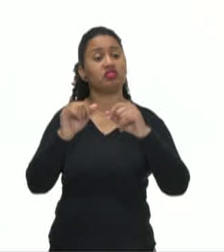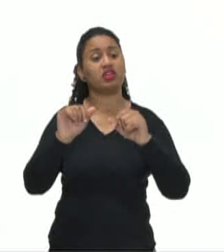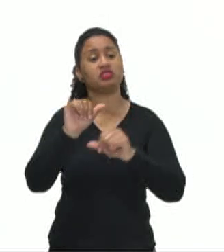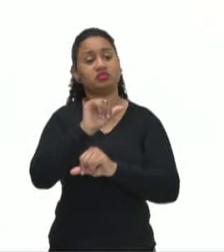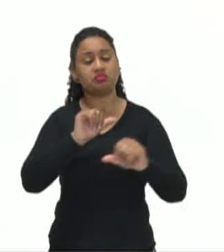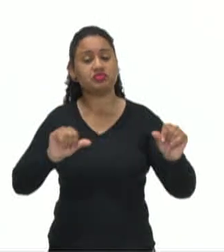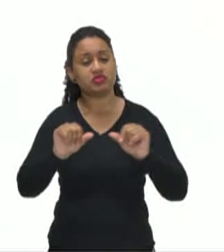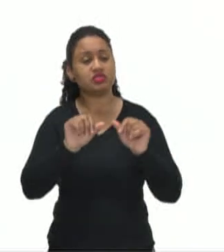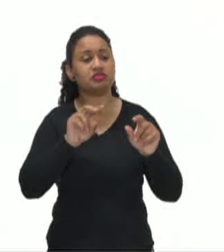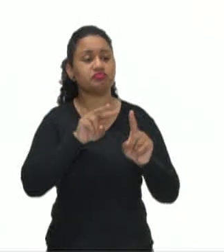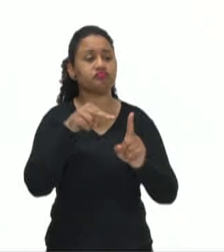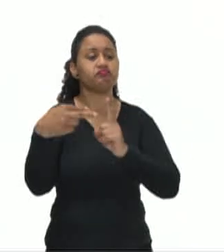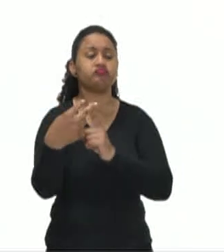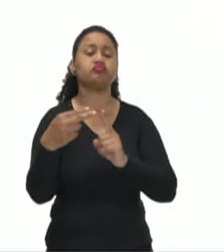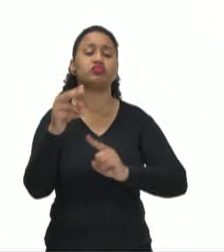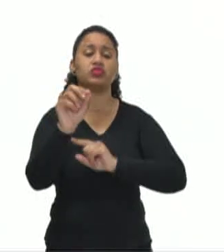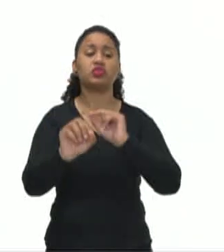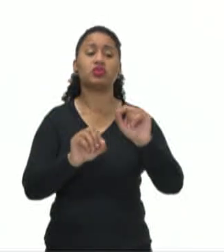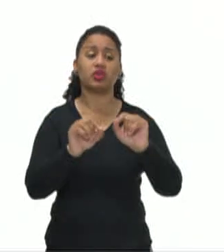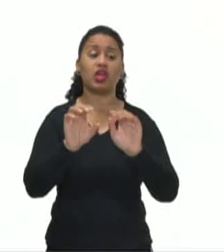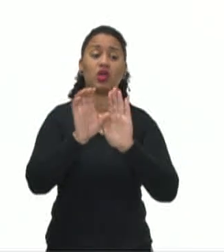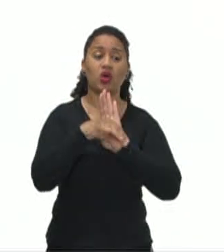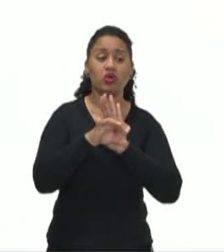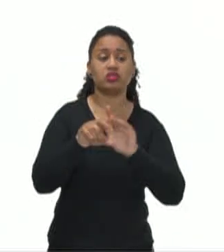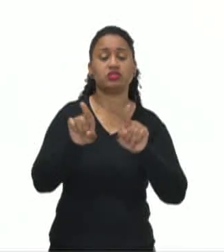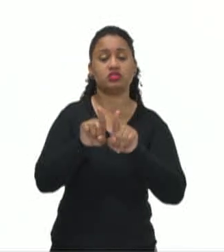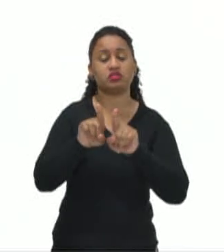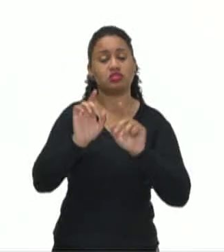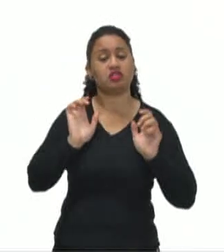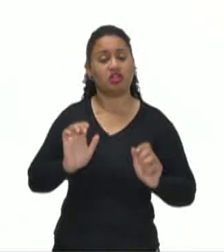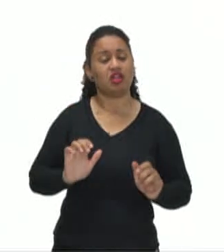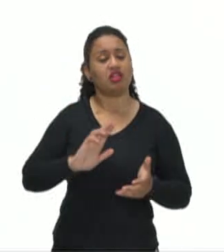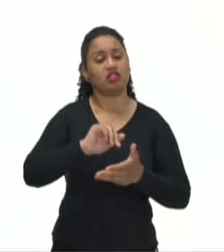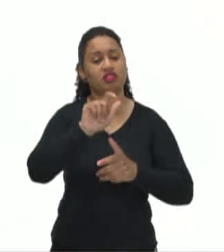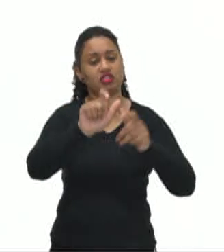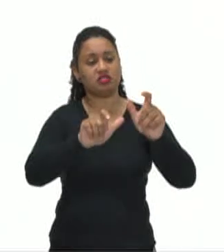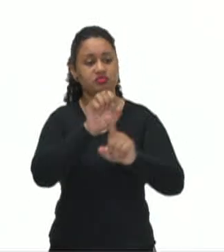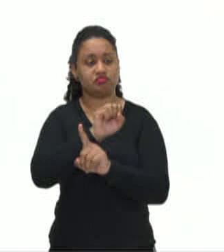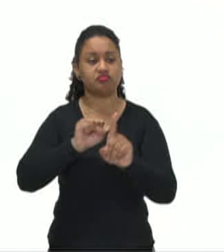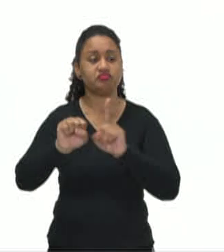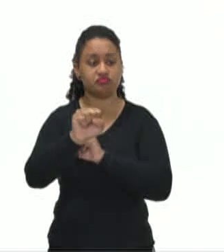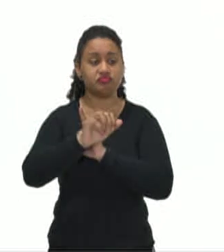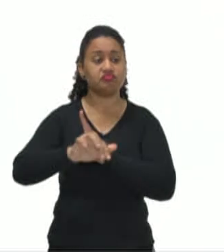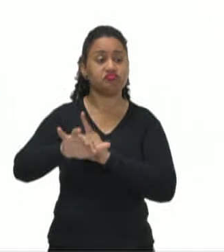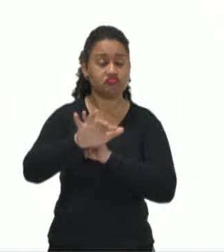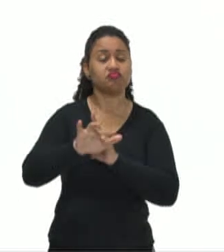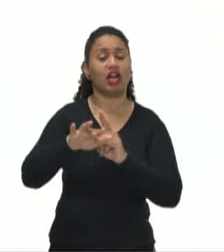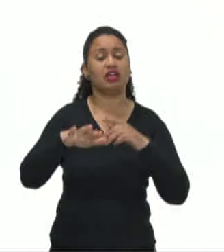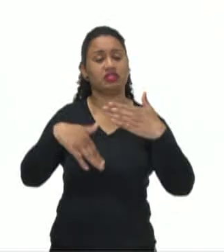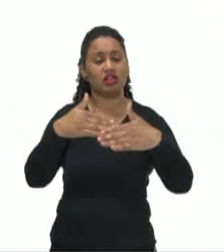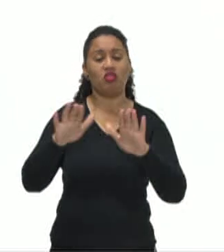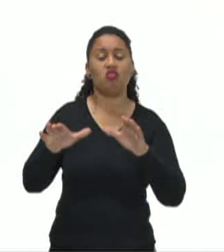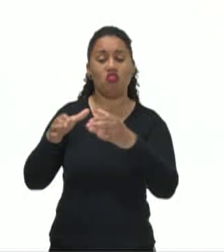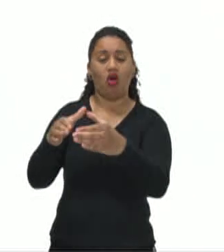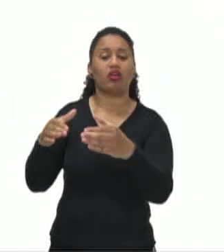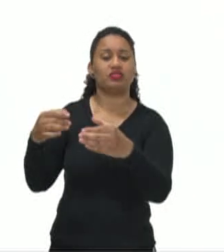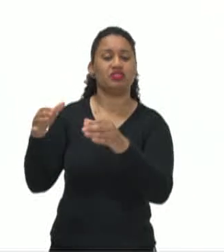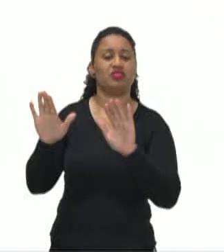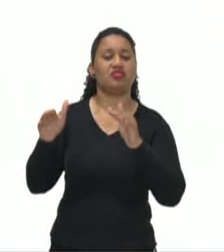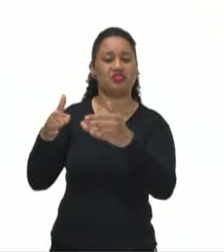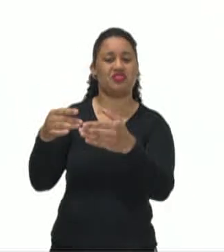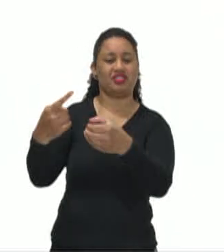de concepções, conceitos e comportamentos de muitas pessoas, em uma sociedade cada vez mais